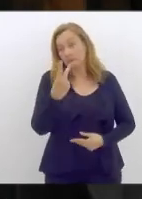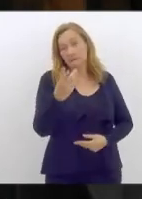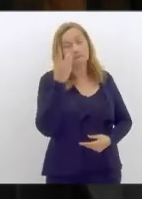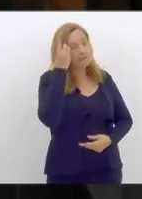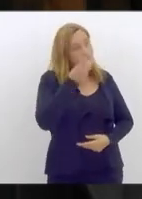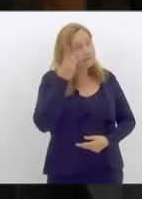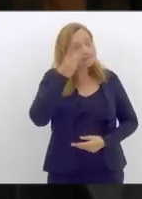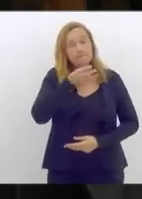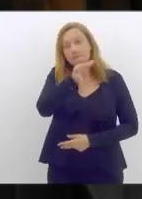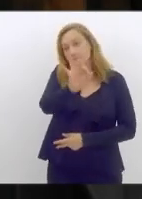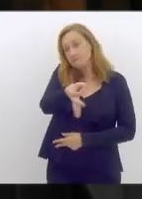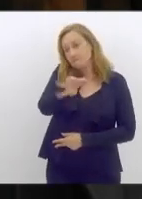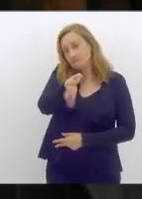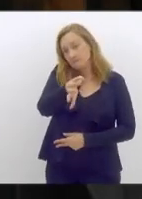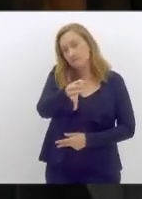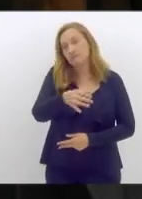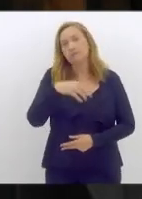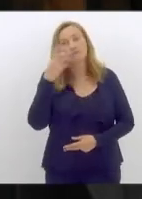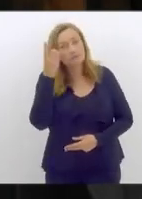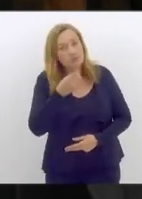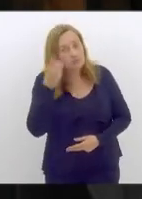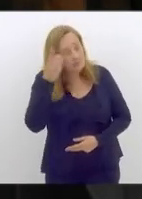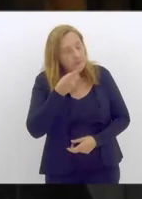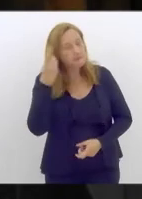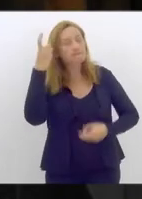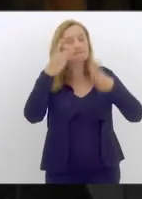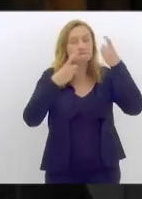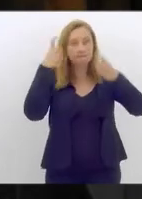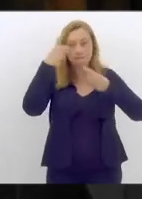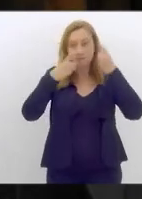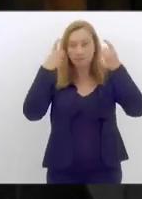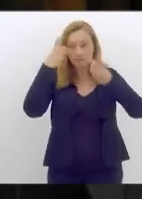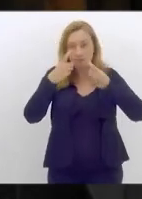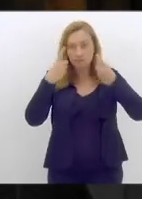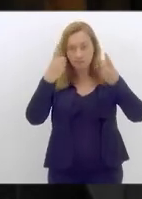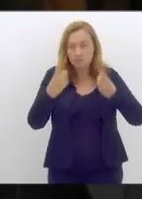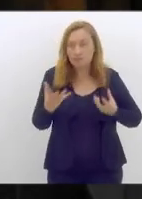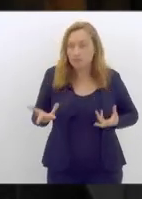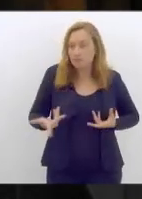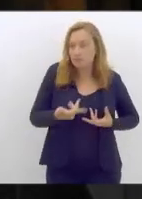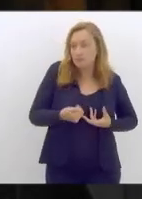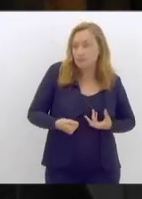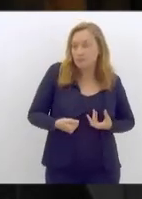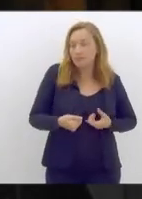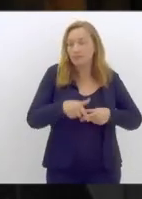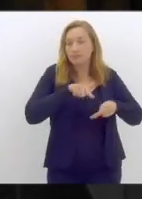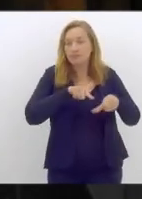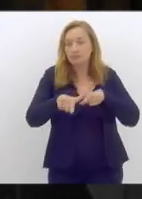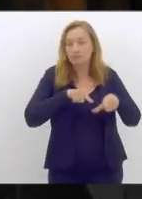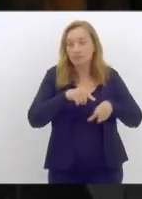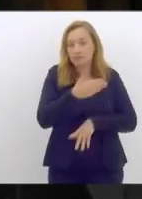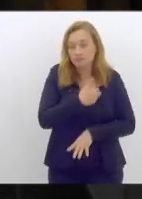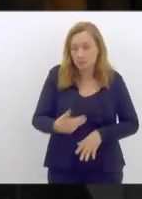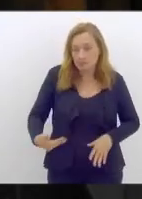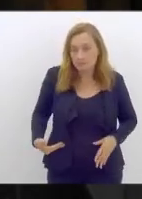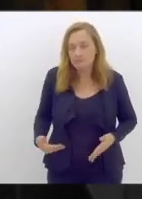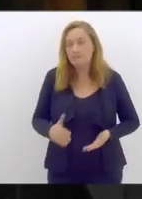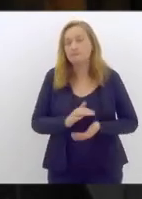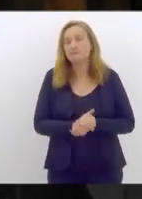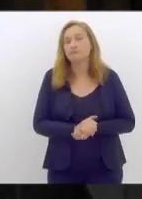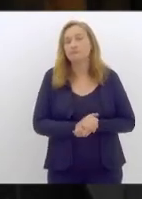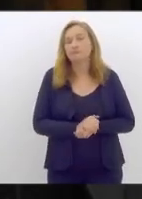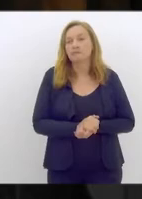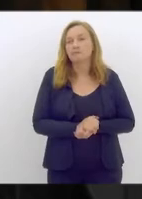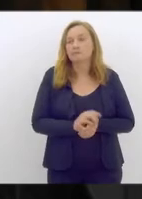Exatamente são deputados que tem preocupação com a qualidade do serviço público e ajusta